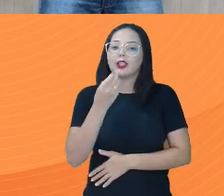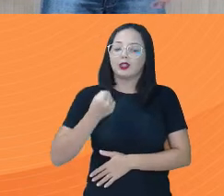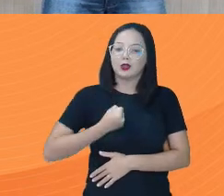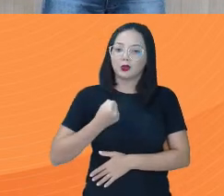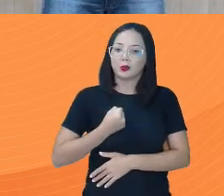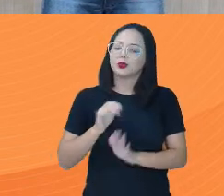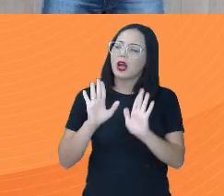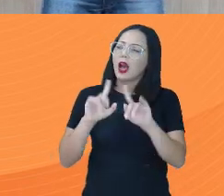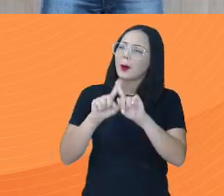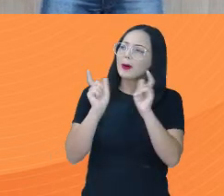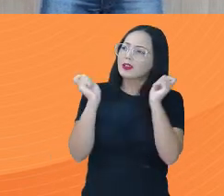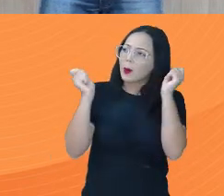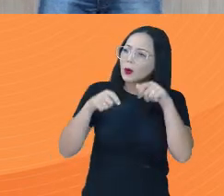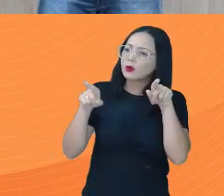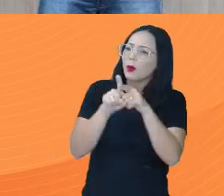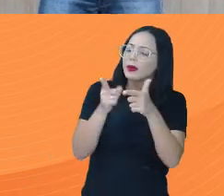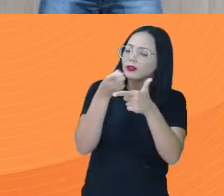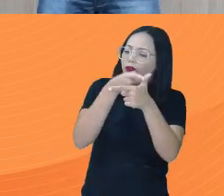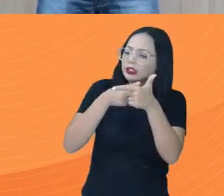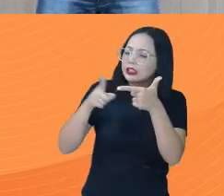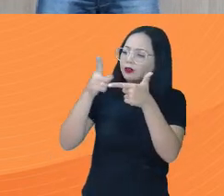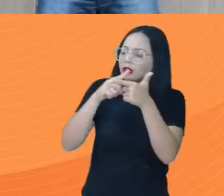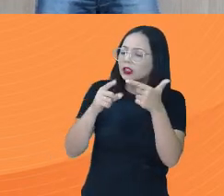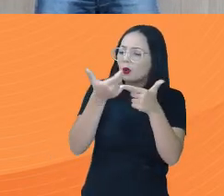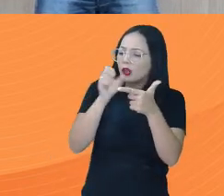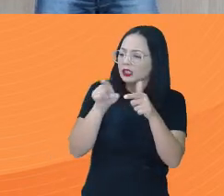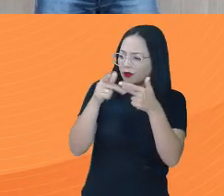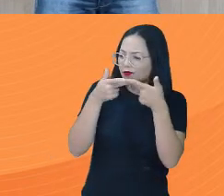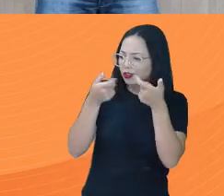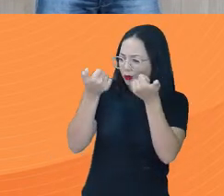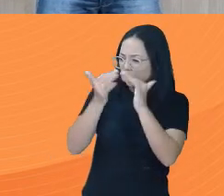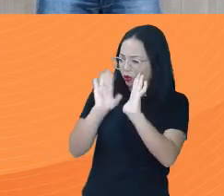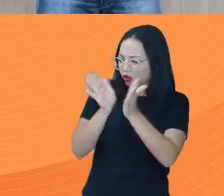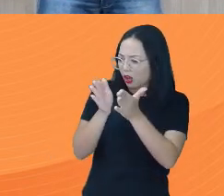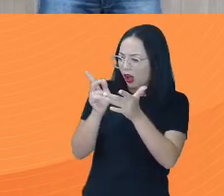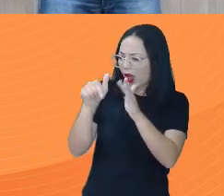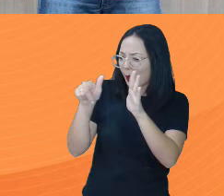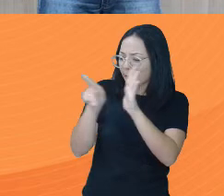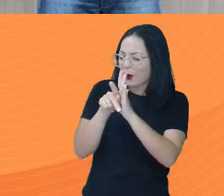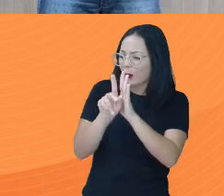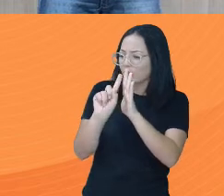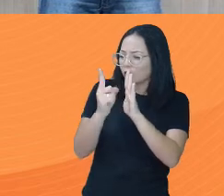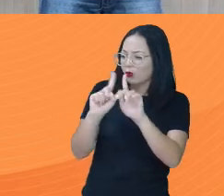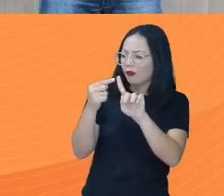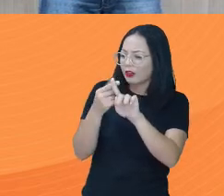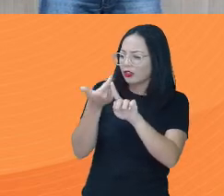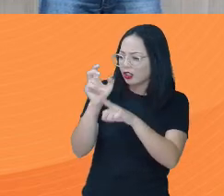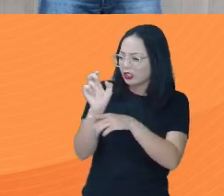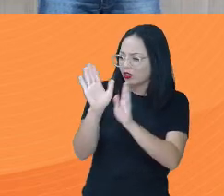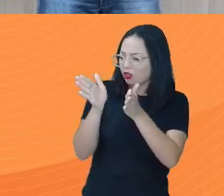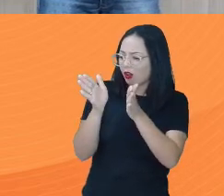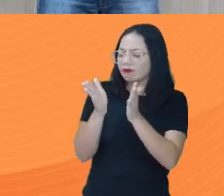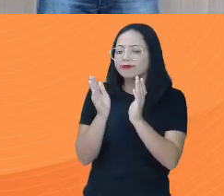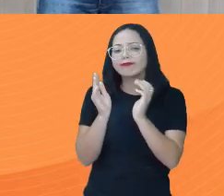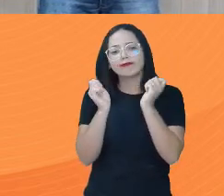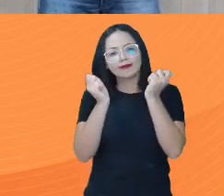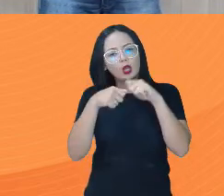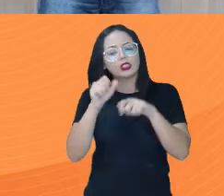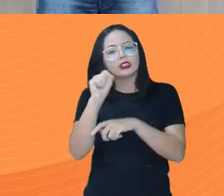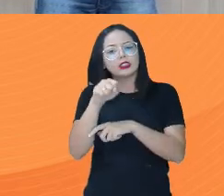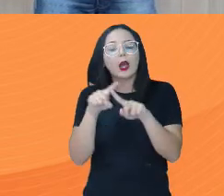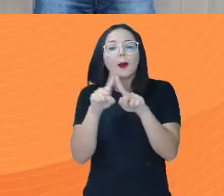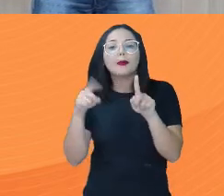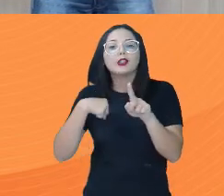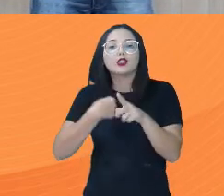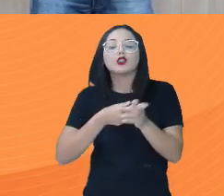Ah, Pedro, será que eu poderia fatorar lá o 15, como você falou, como o produto de 1 vezes 15? Poder até pode, sendo que